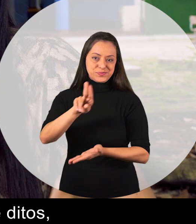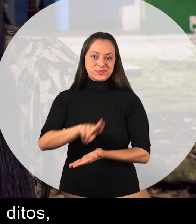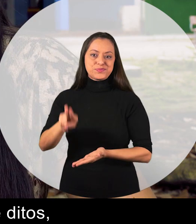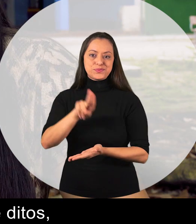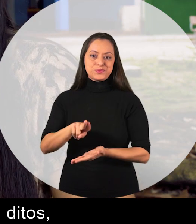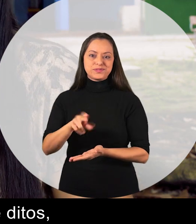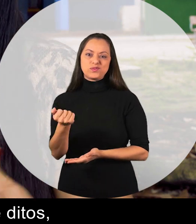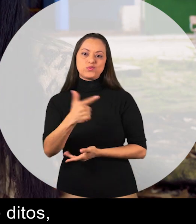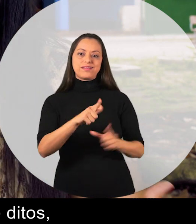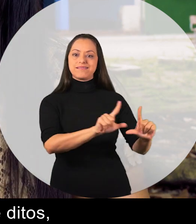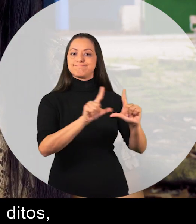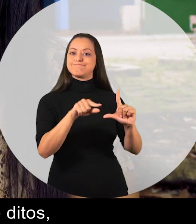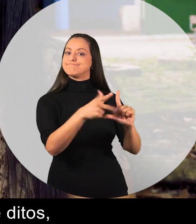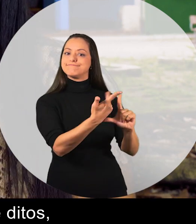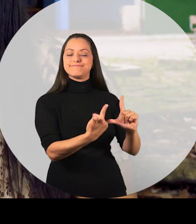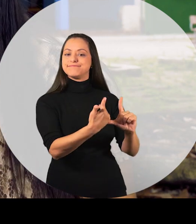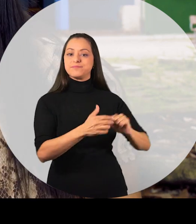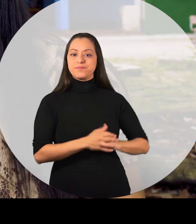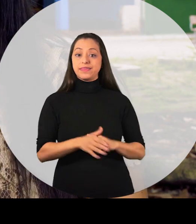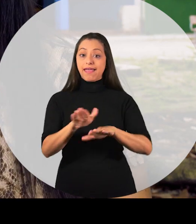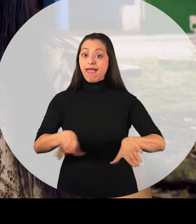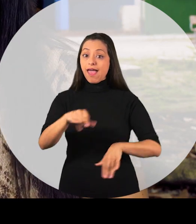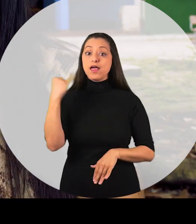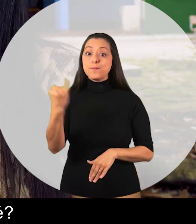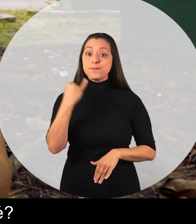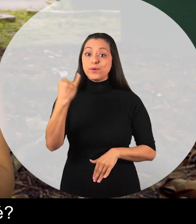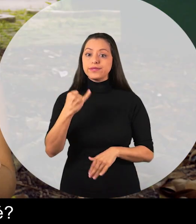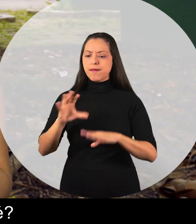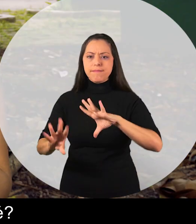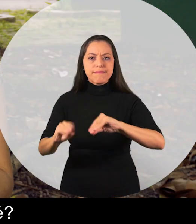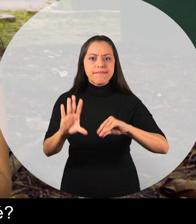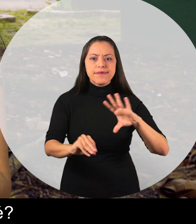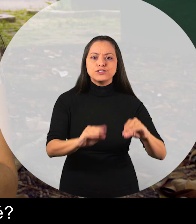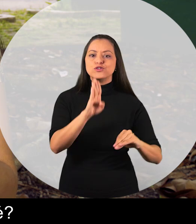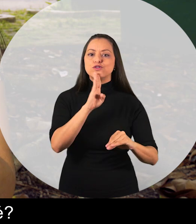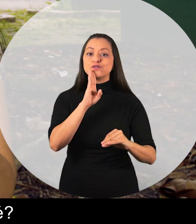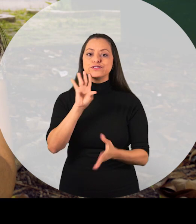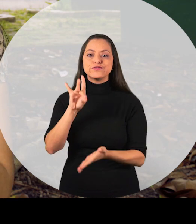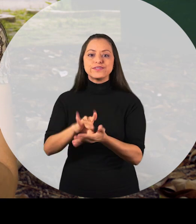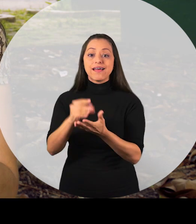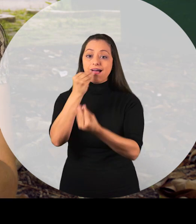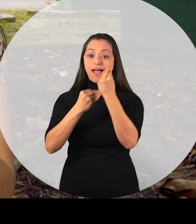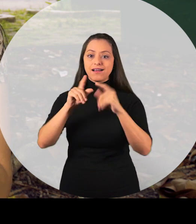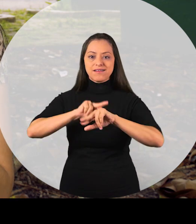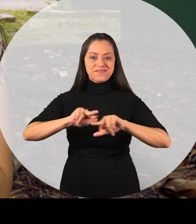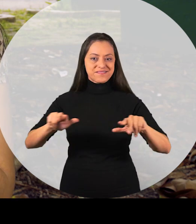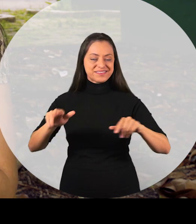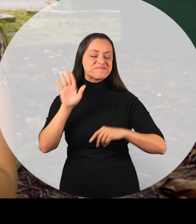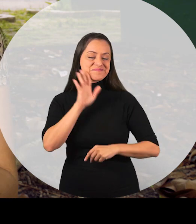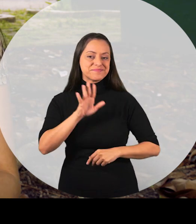alimentos mesmo, né? Ali, propriamente ditos, do que com as imagens. Para as crianças é importante, né? O pôr a mão,